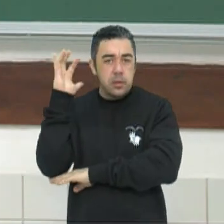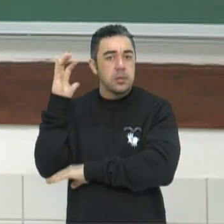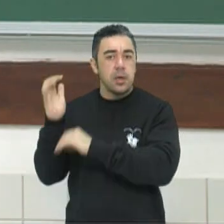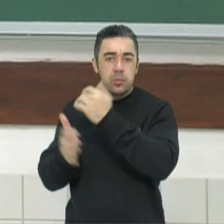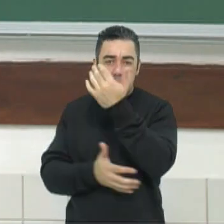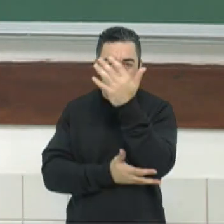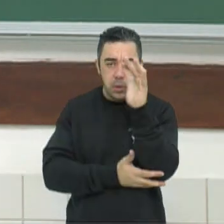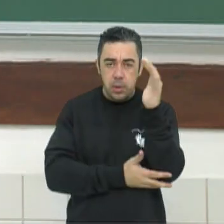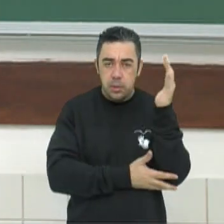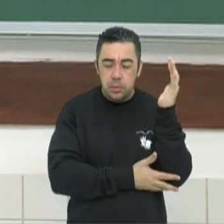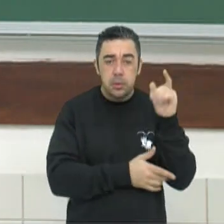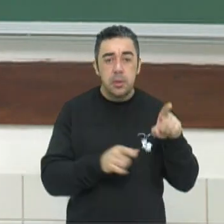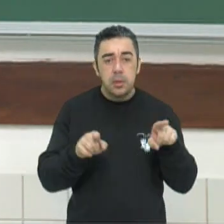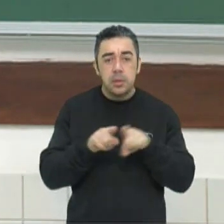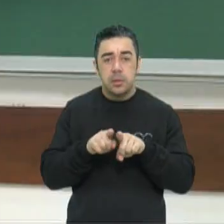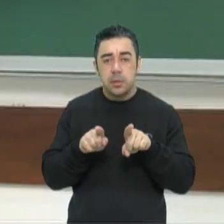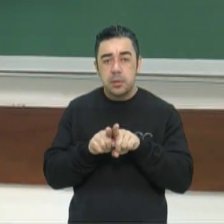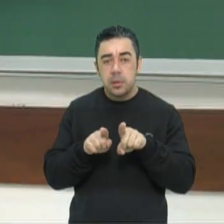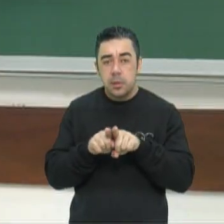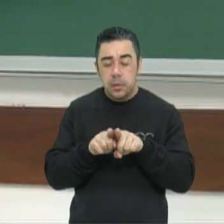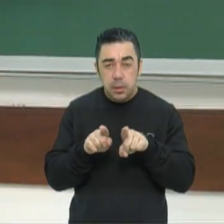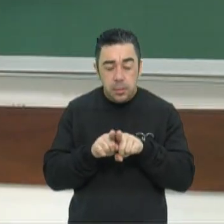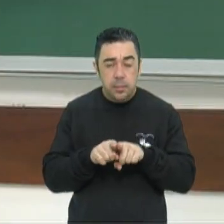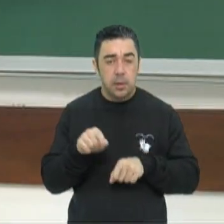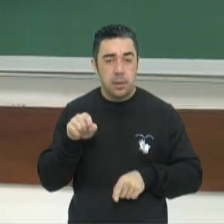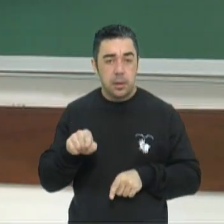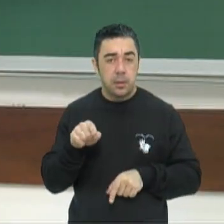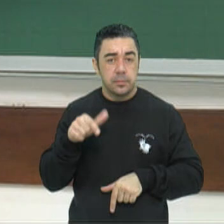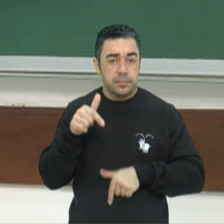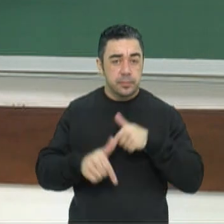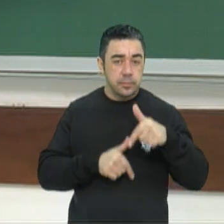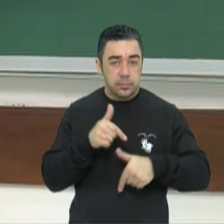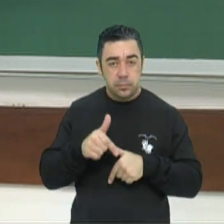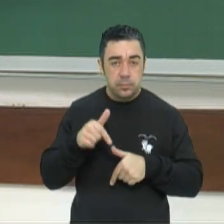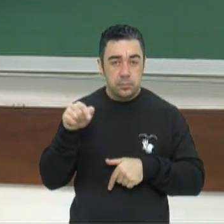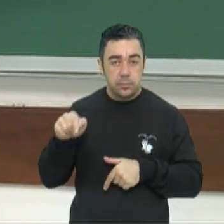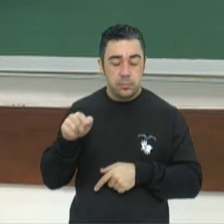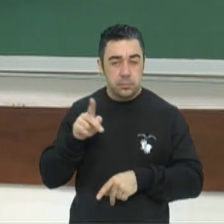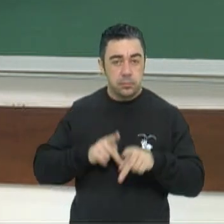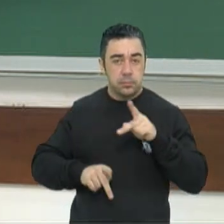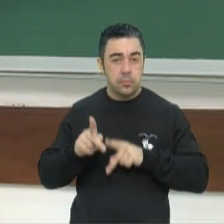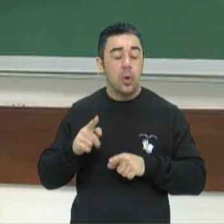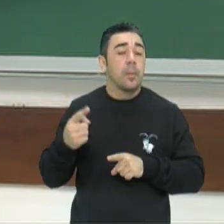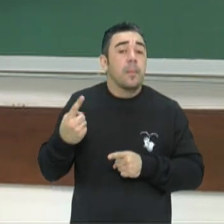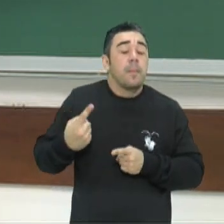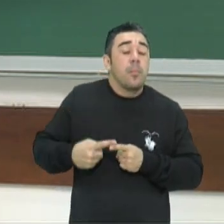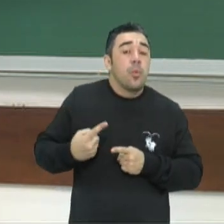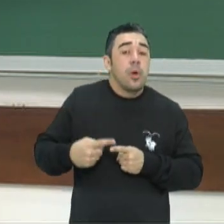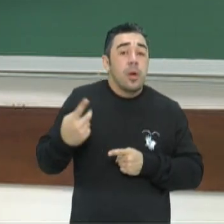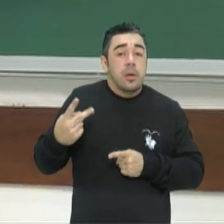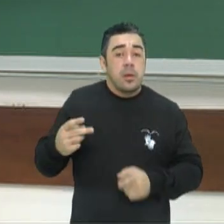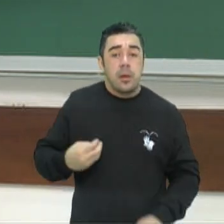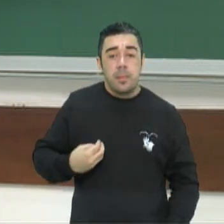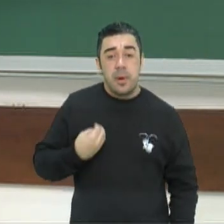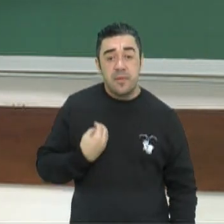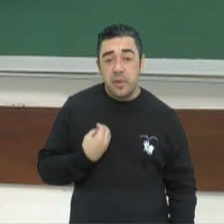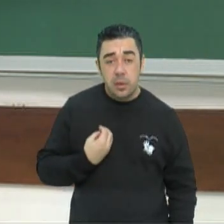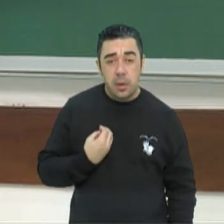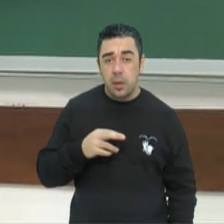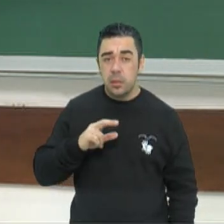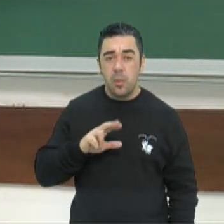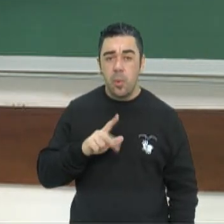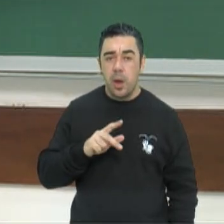E também essas atividades dos povos guaranis eram para quê? Para subsistência. Não eram